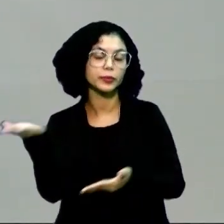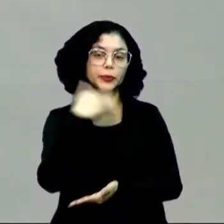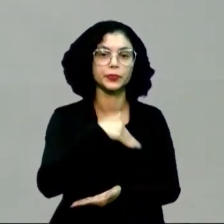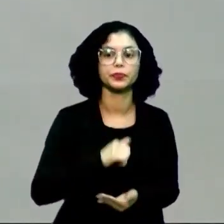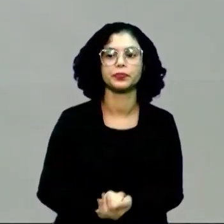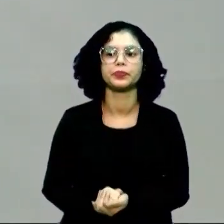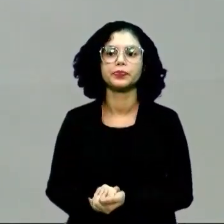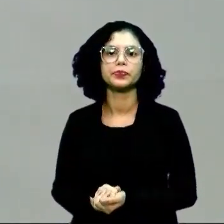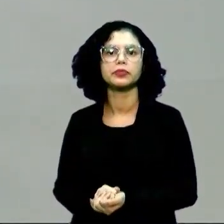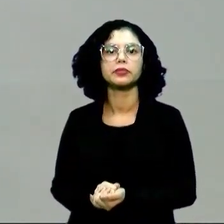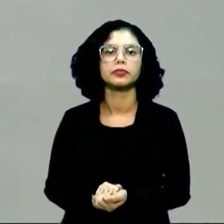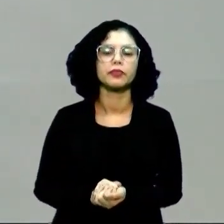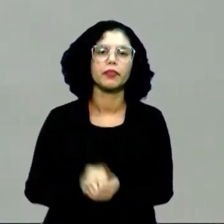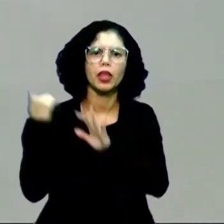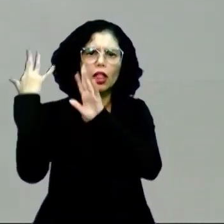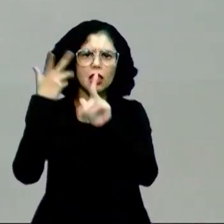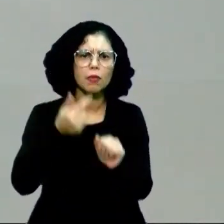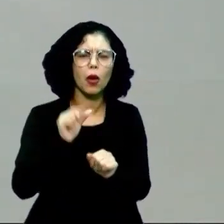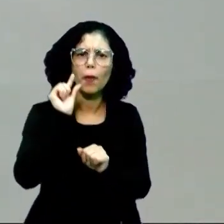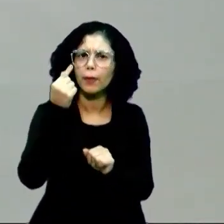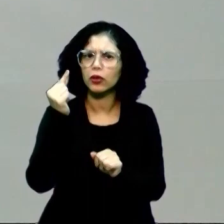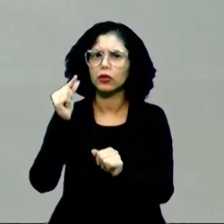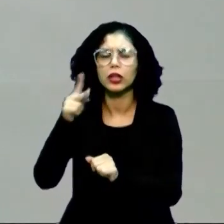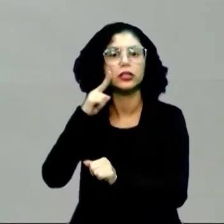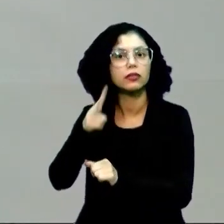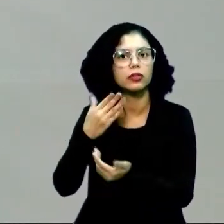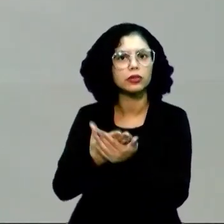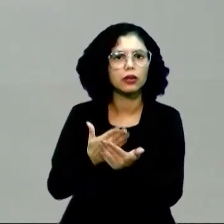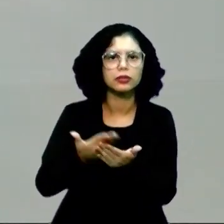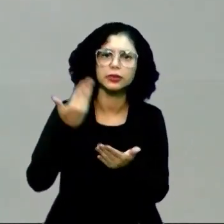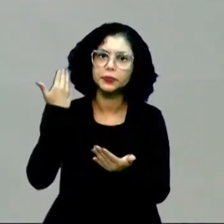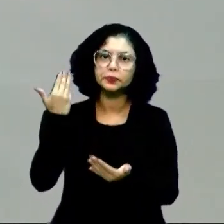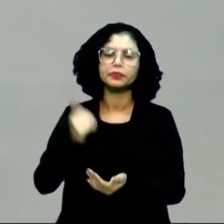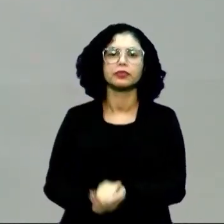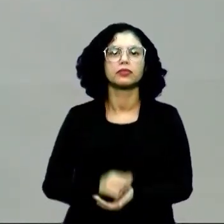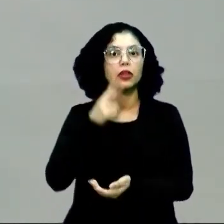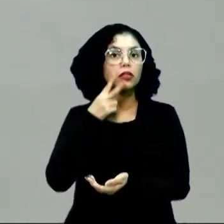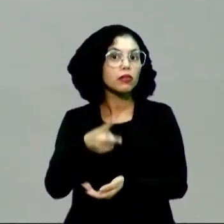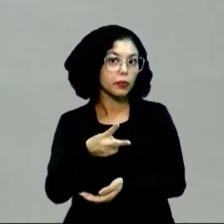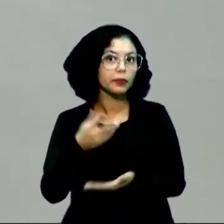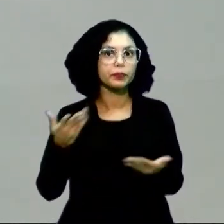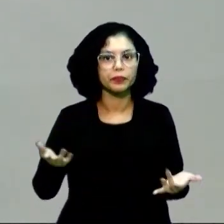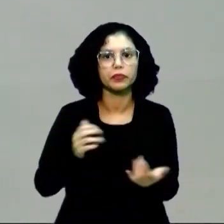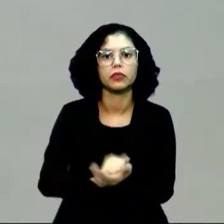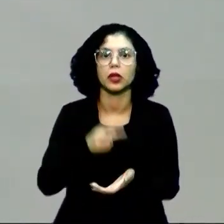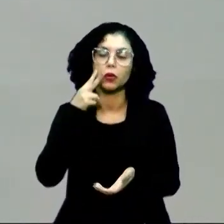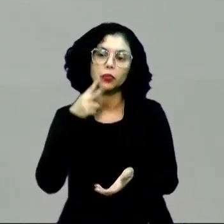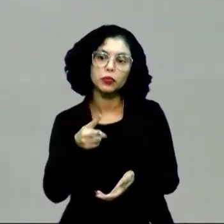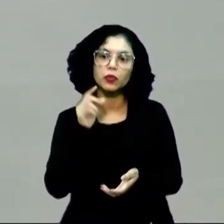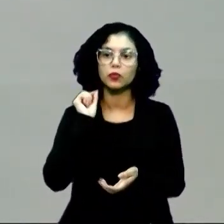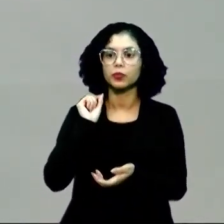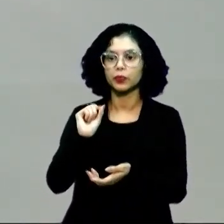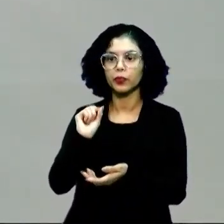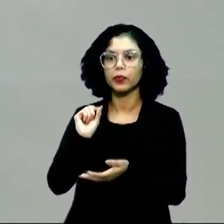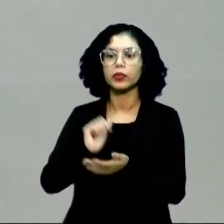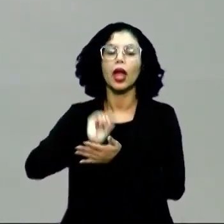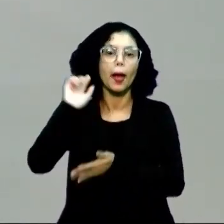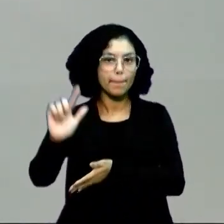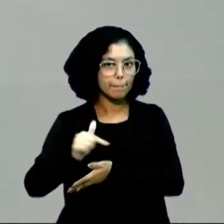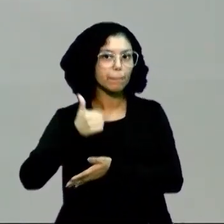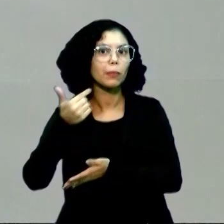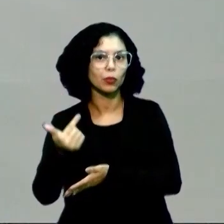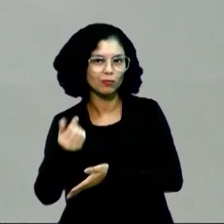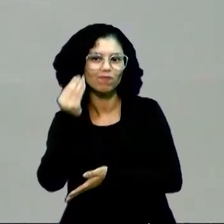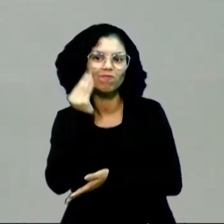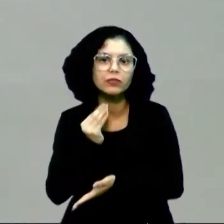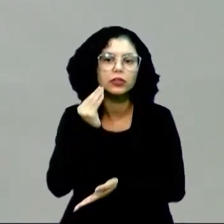vamos recapitular e relembrar um pouco do que a gente viu na aula anterior. O que a gente viu na aula anterior? A gente viu que após o